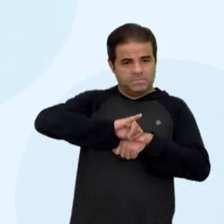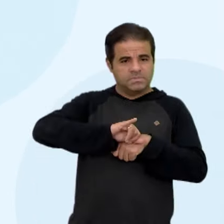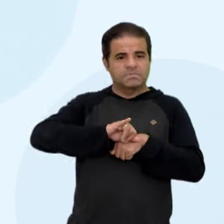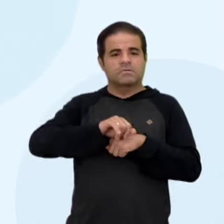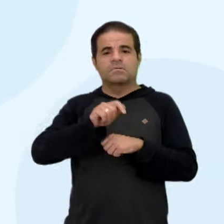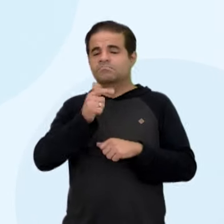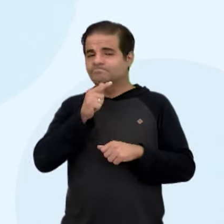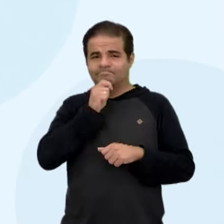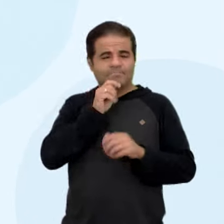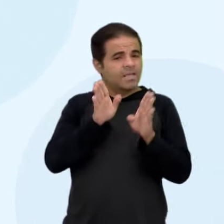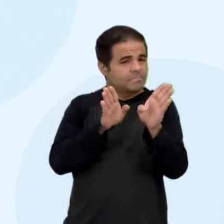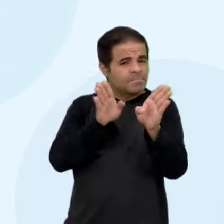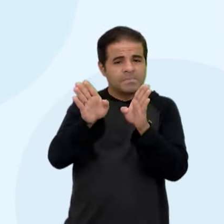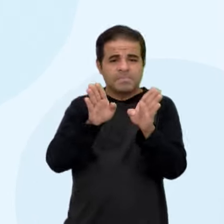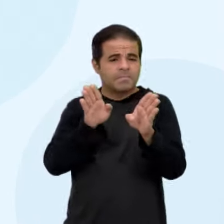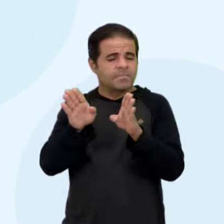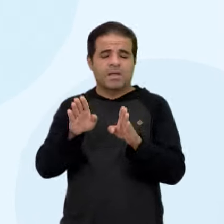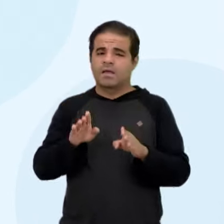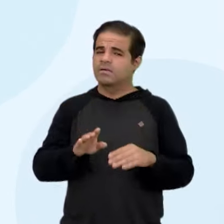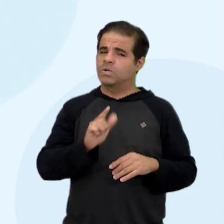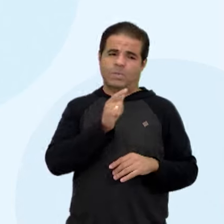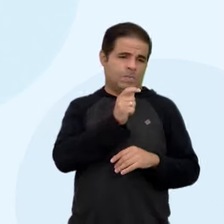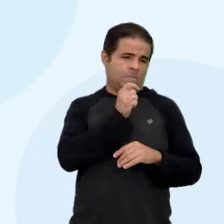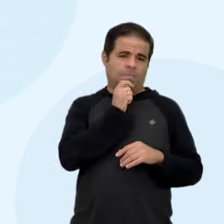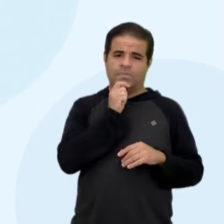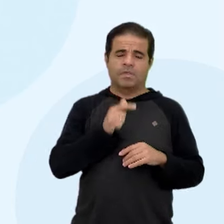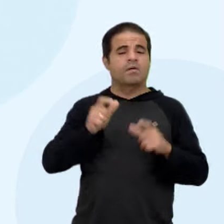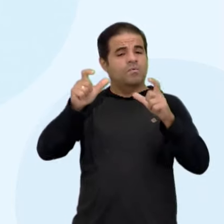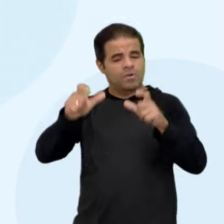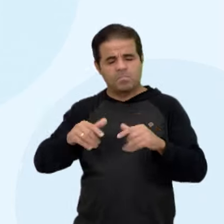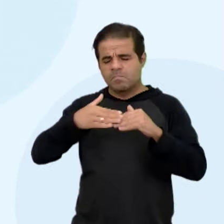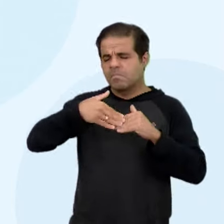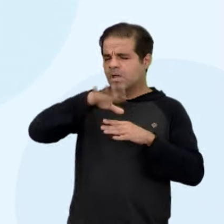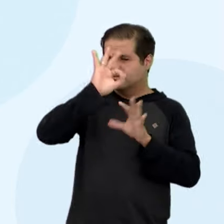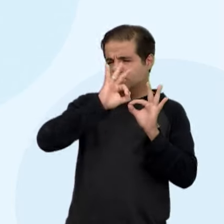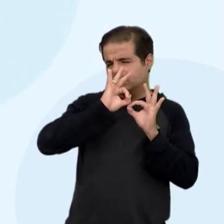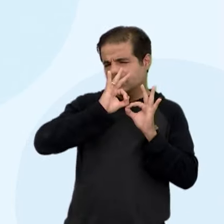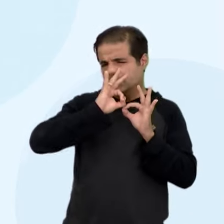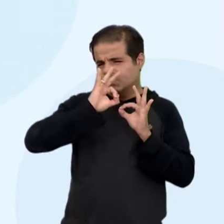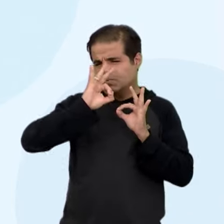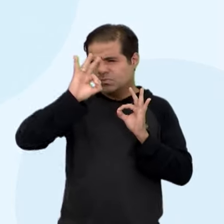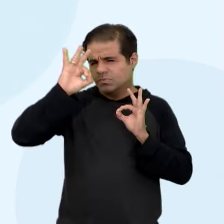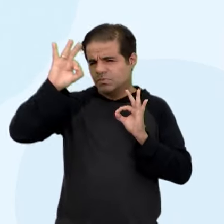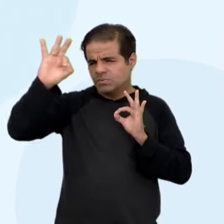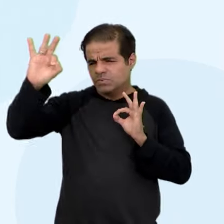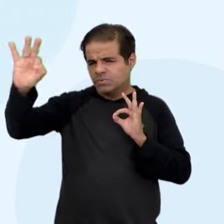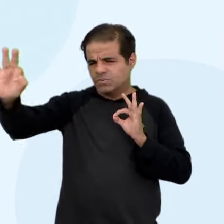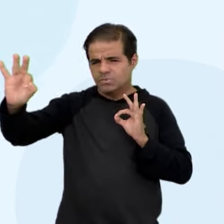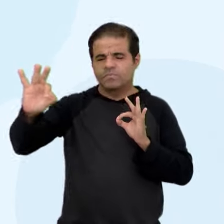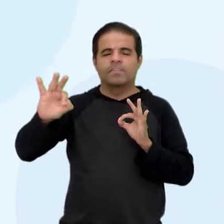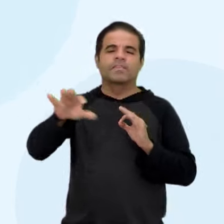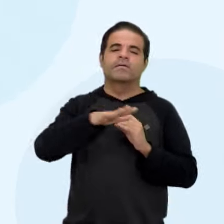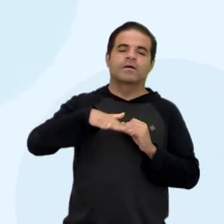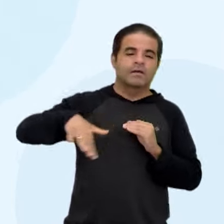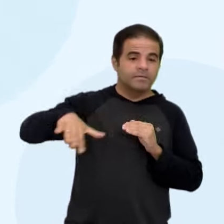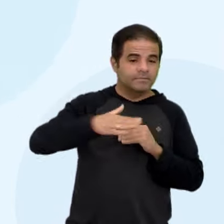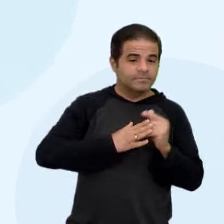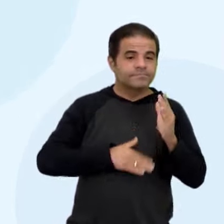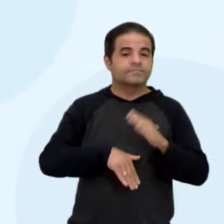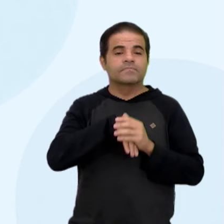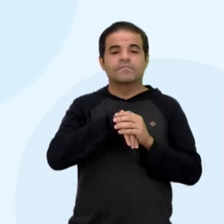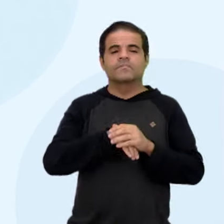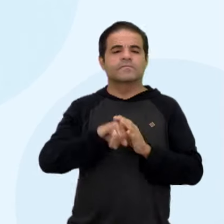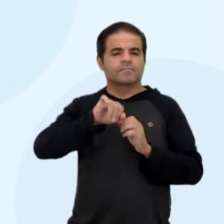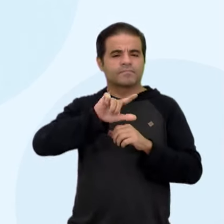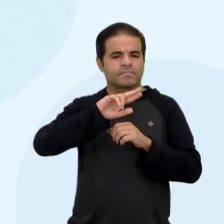da Inacessibilidade do Pacífico, é o local mais distante de qualquer continente ou ilha do